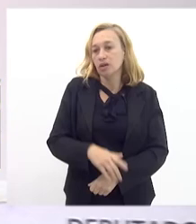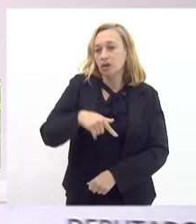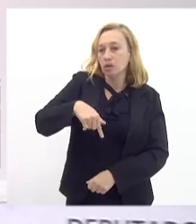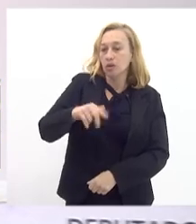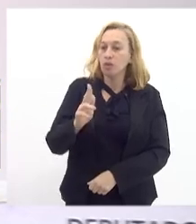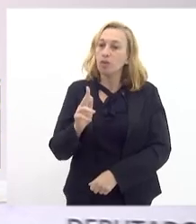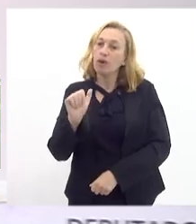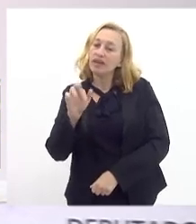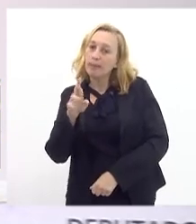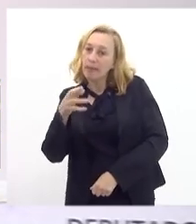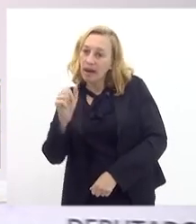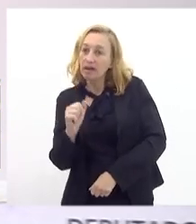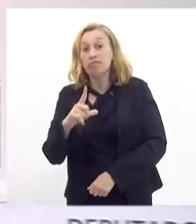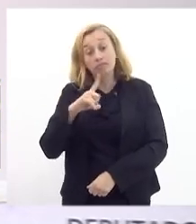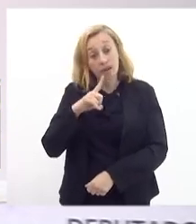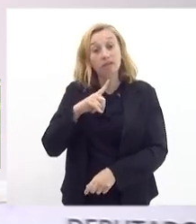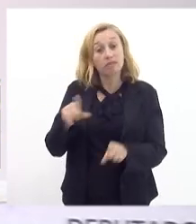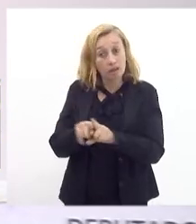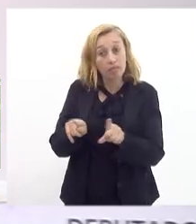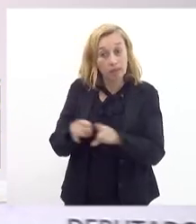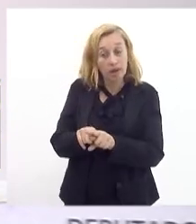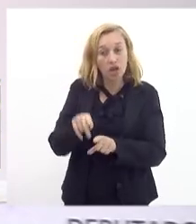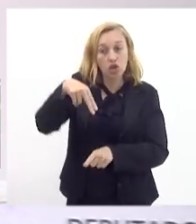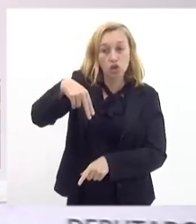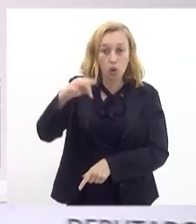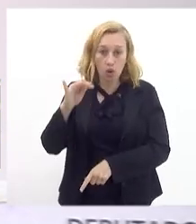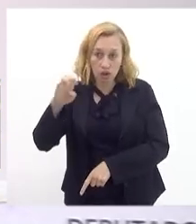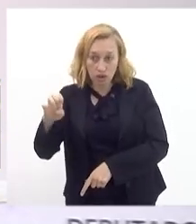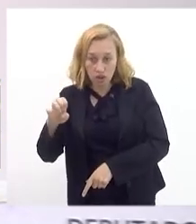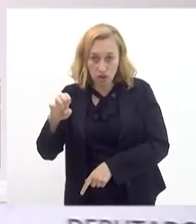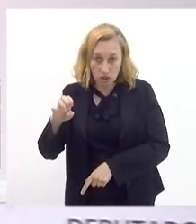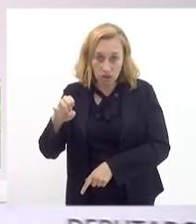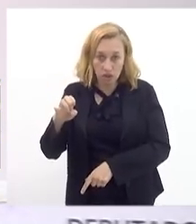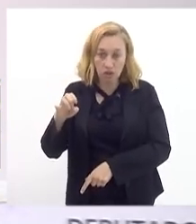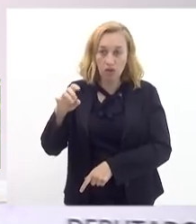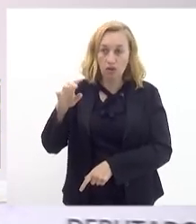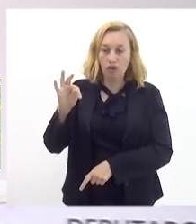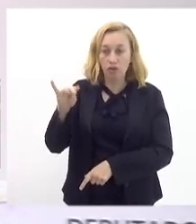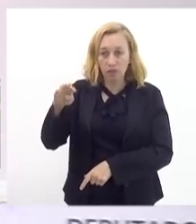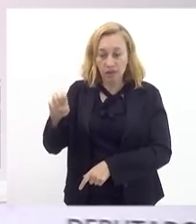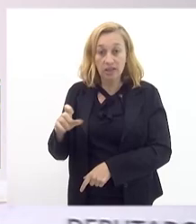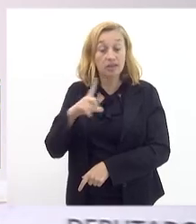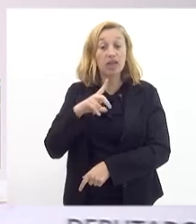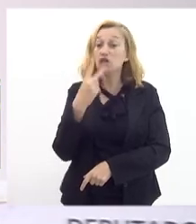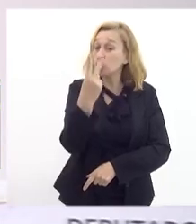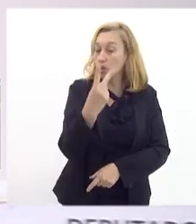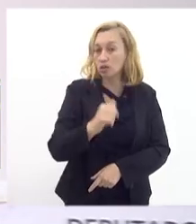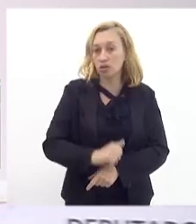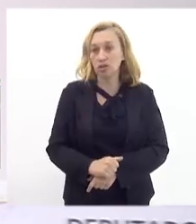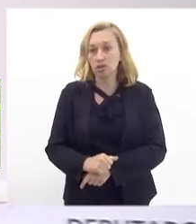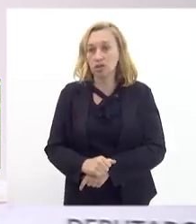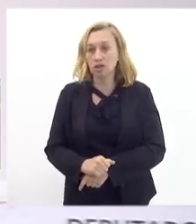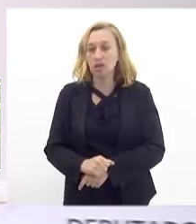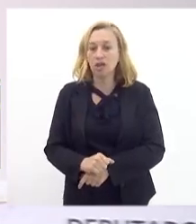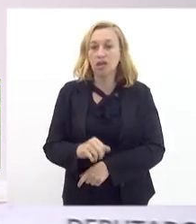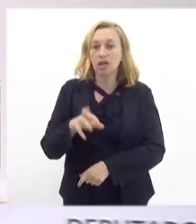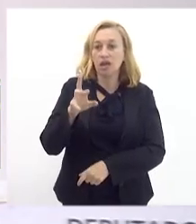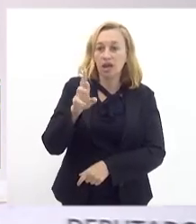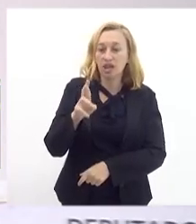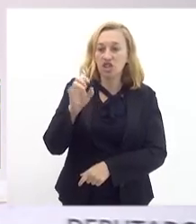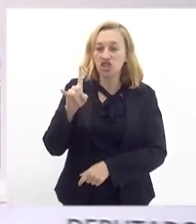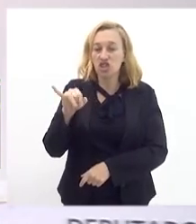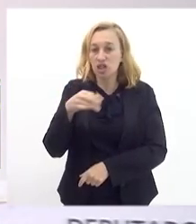Porto e o norte Fluminense Tem Dois Portos a região dos lagos tem mais um